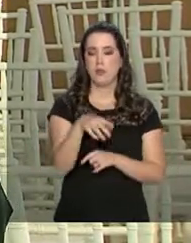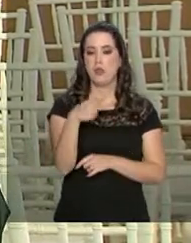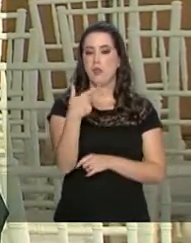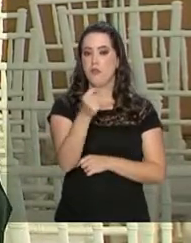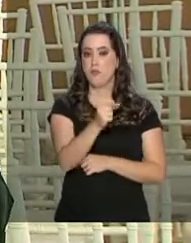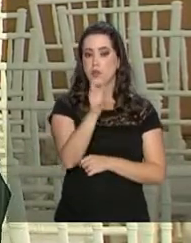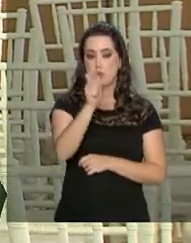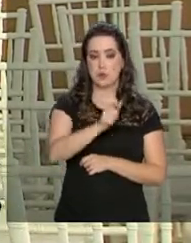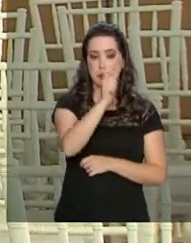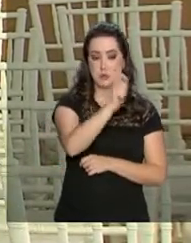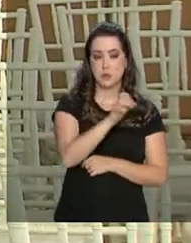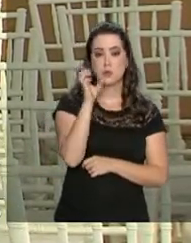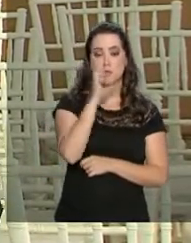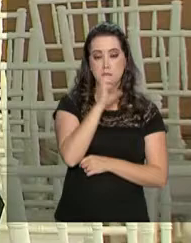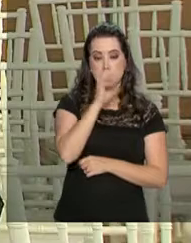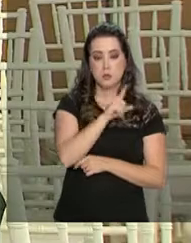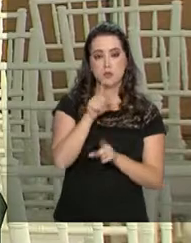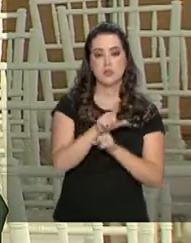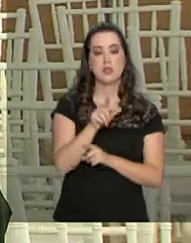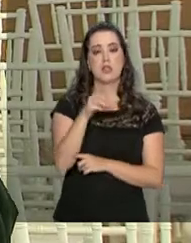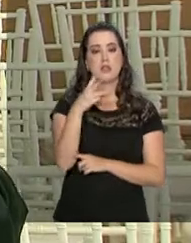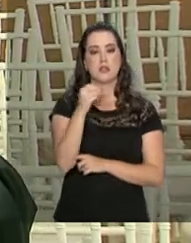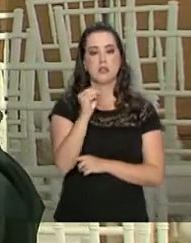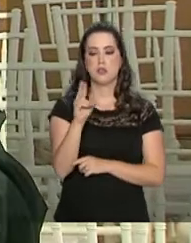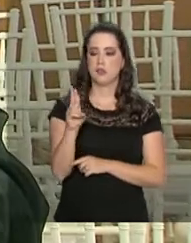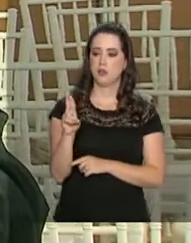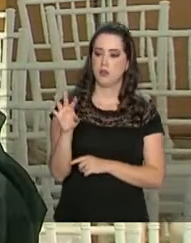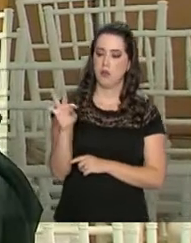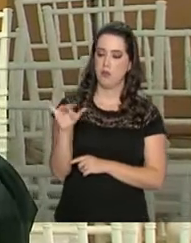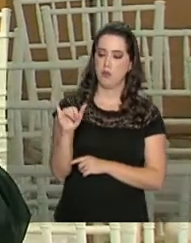30 UTIs, mais 180 apartamentos.